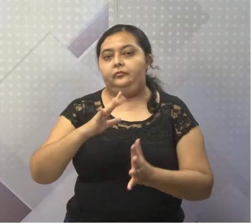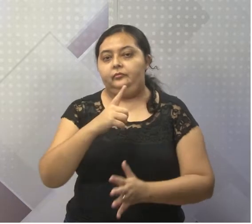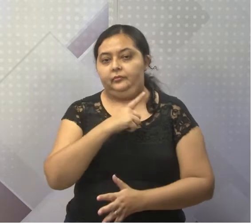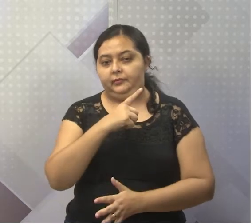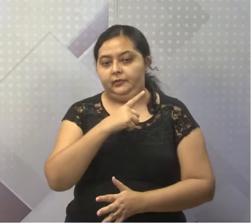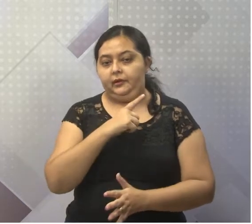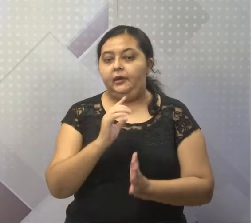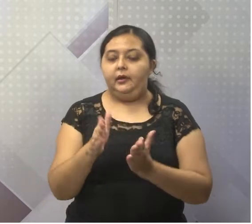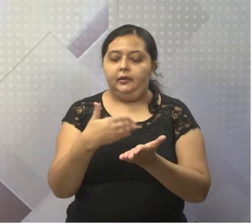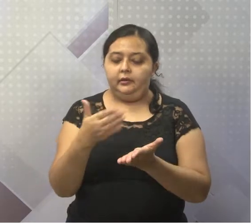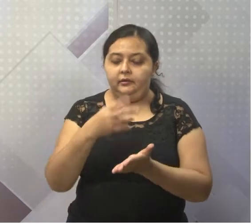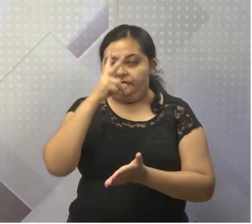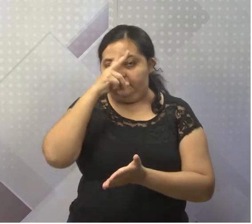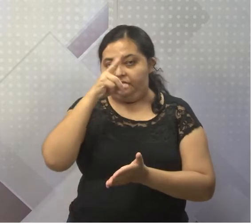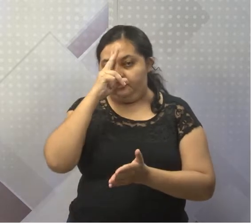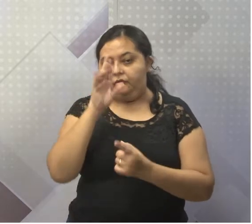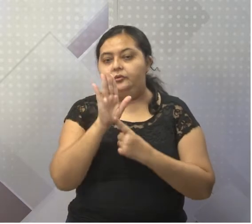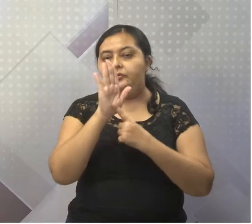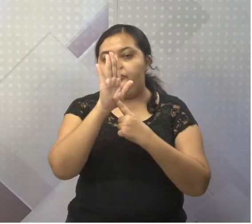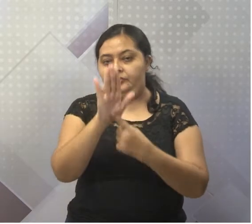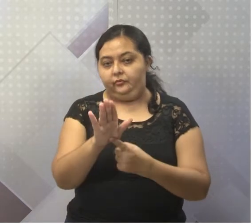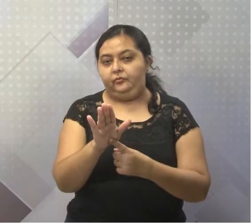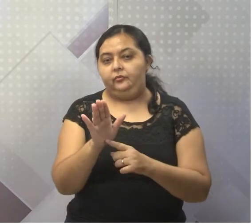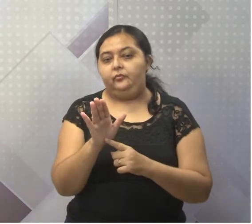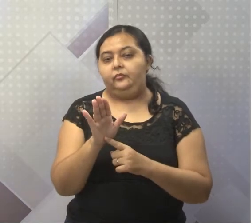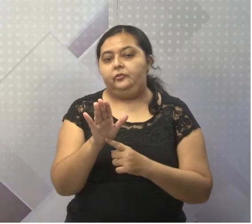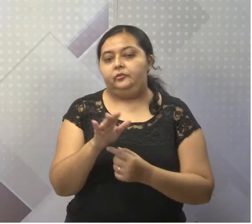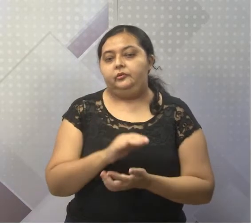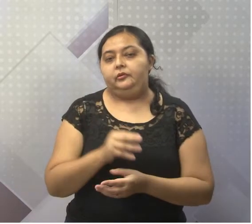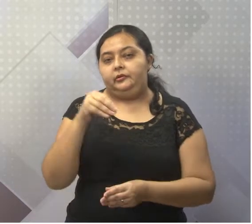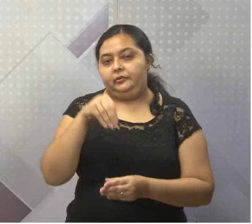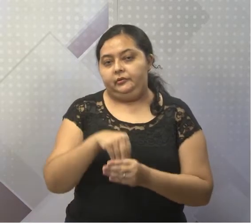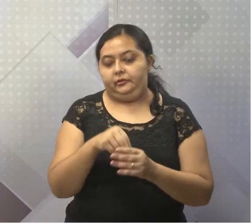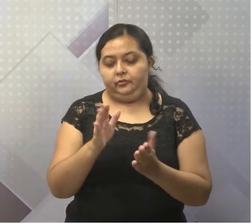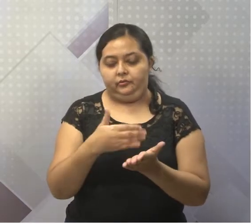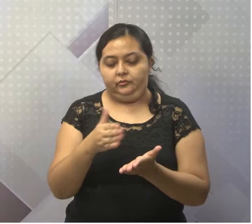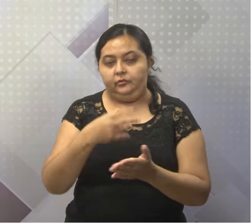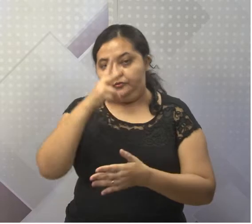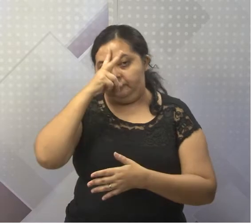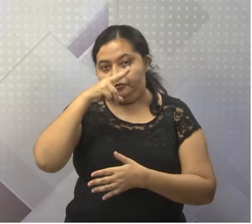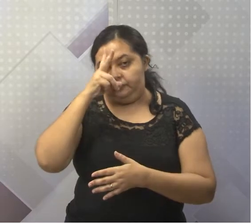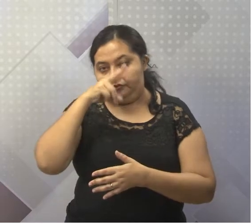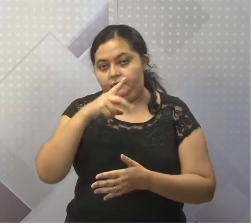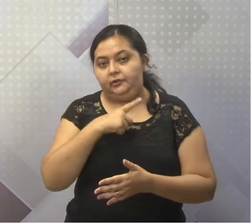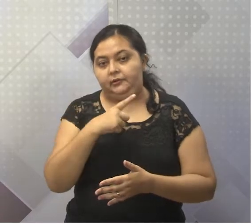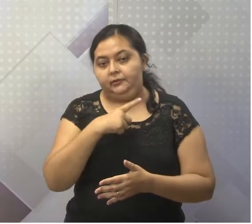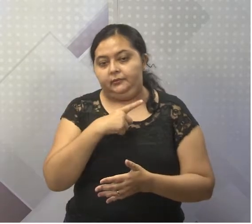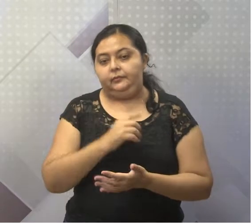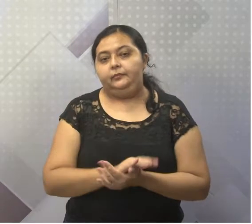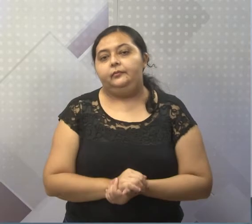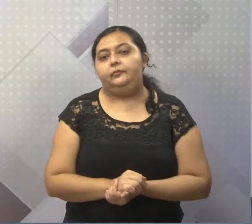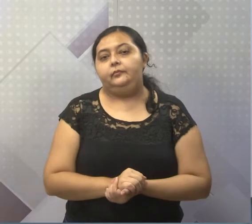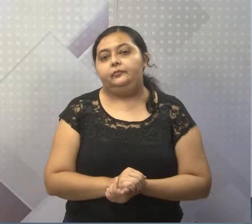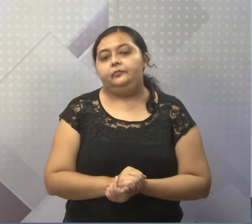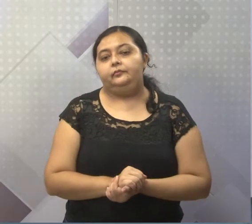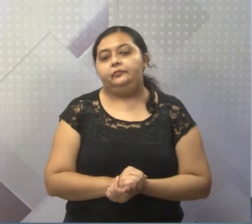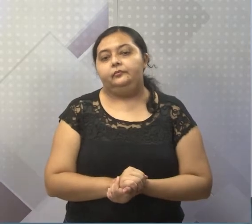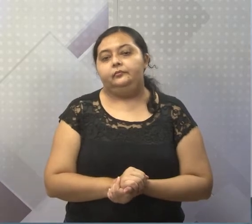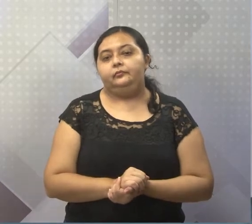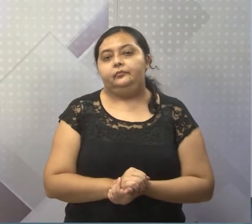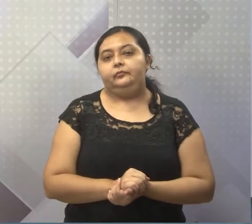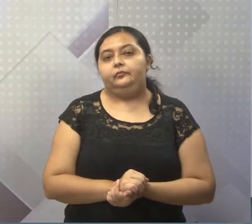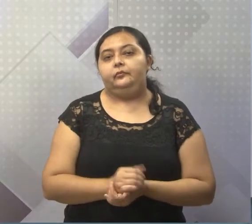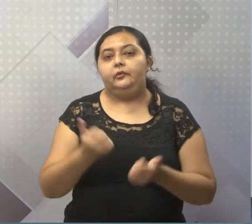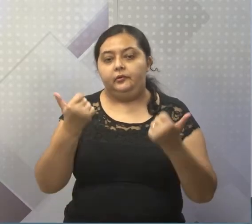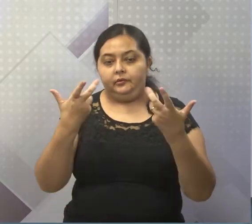tem essa imagem tá bom ela é muito comum de dentro do livro de história tá E aí o que que acontece só